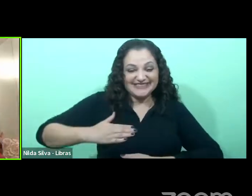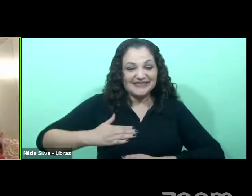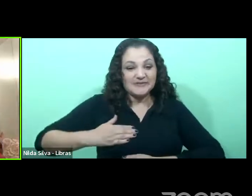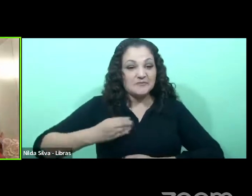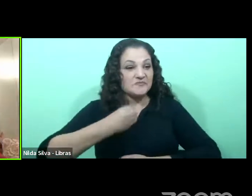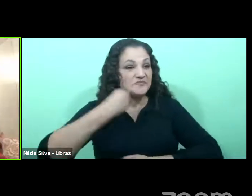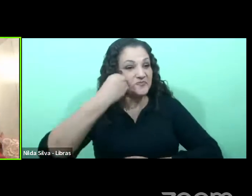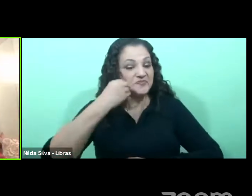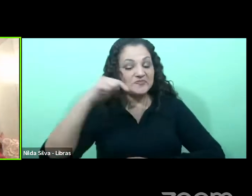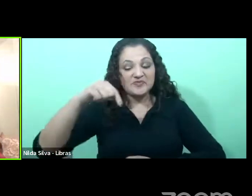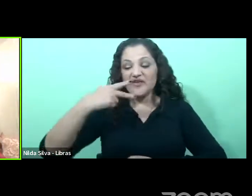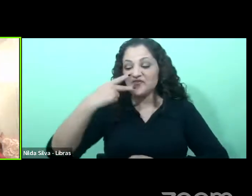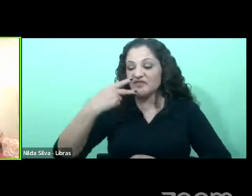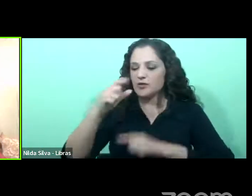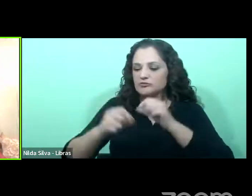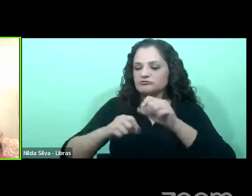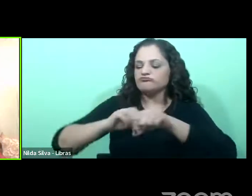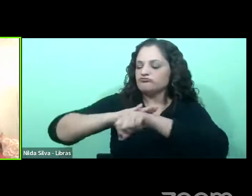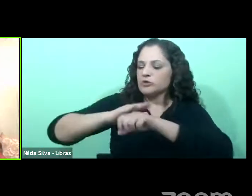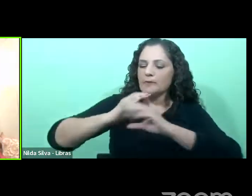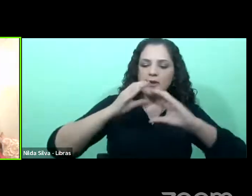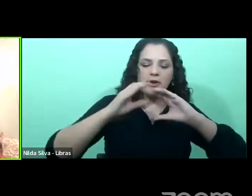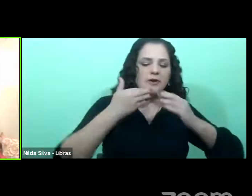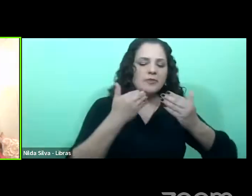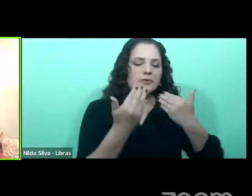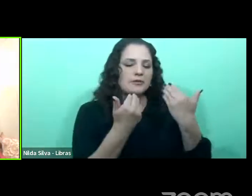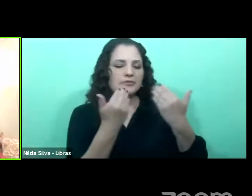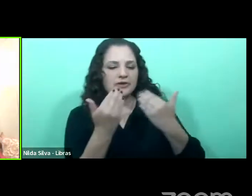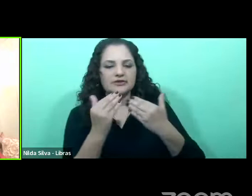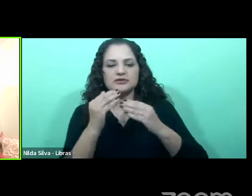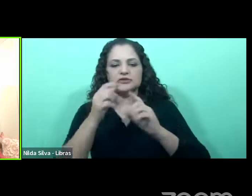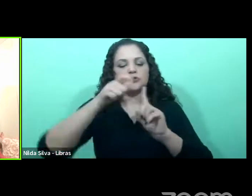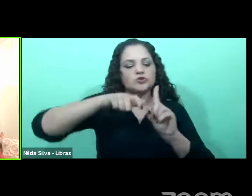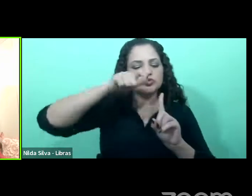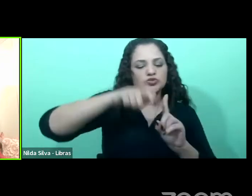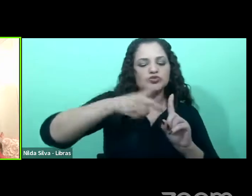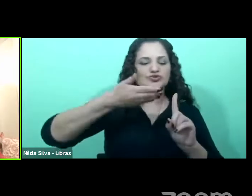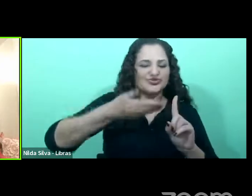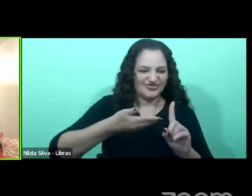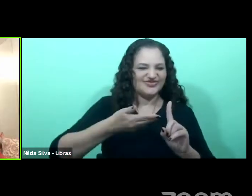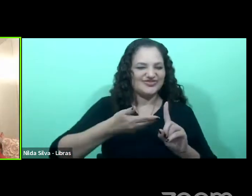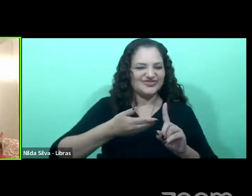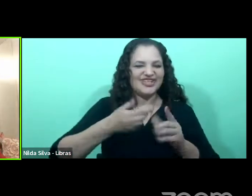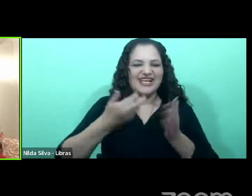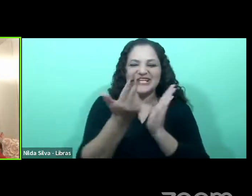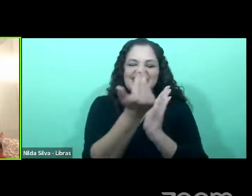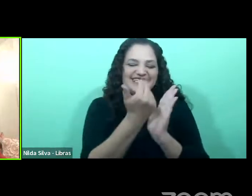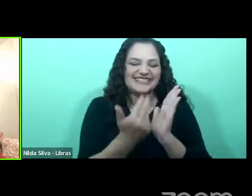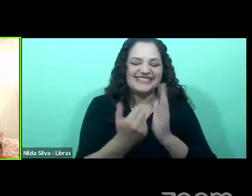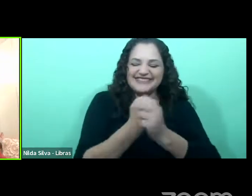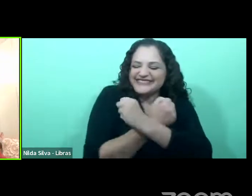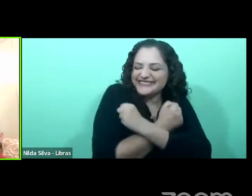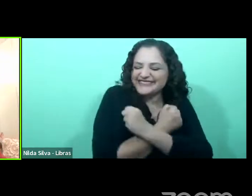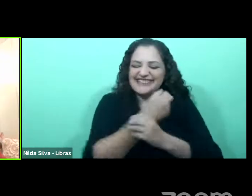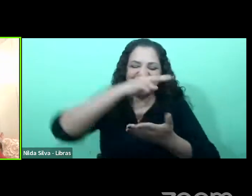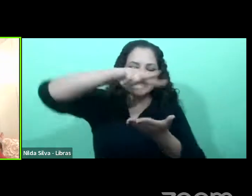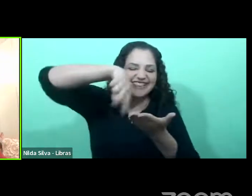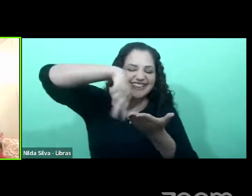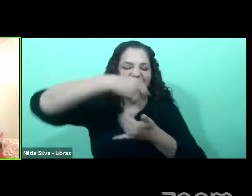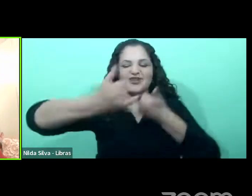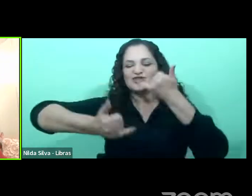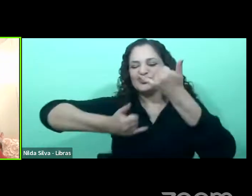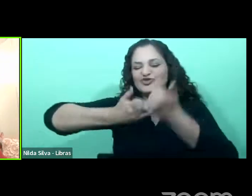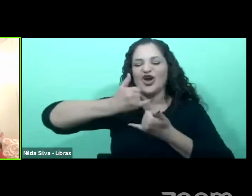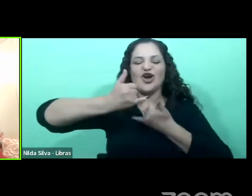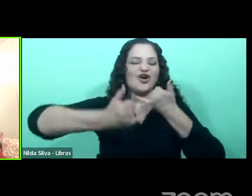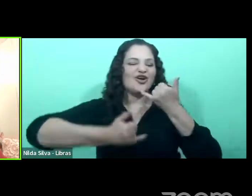há diálogo e há sujeito e há autoria nos desenhos, abraços, danças e jogos, brinquedos, são modos